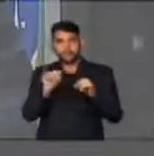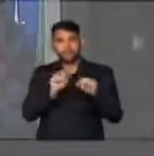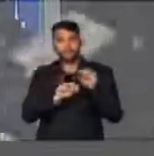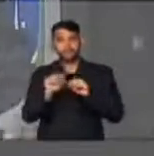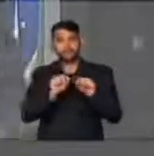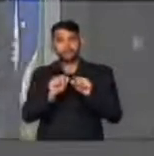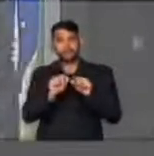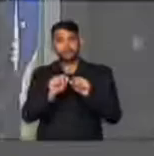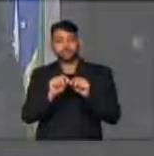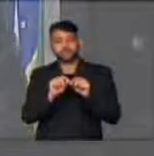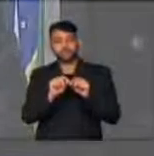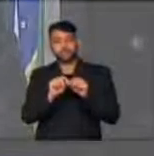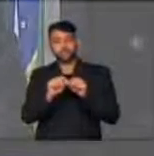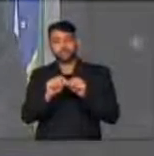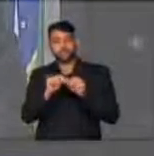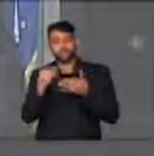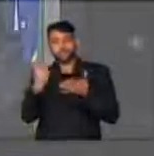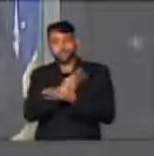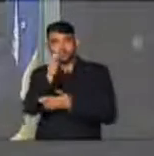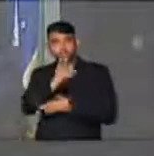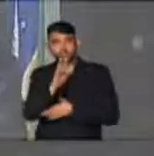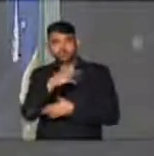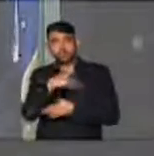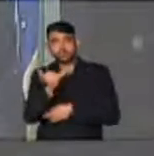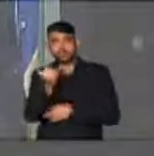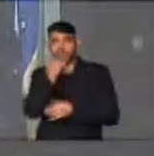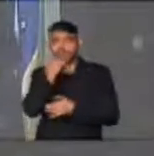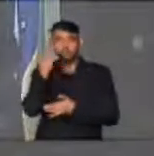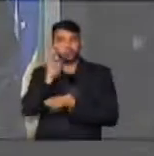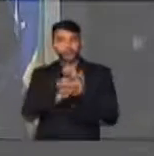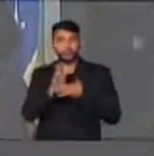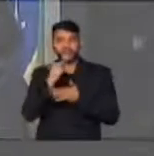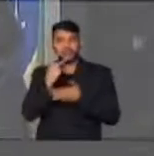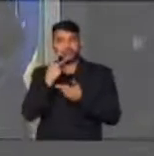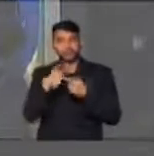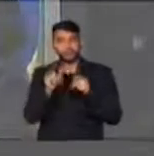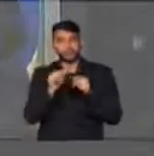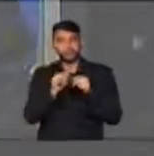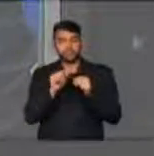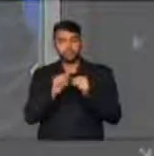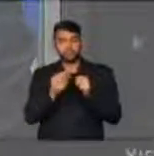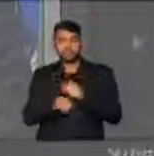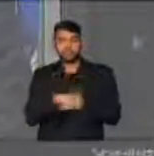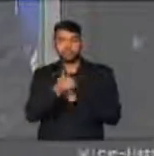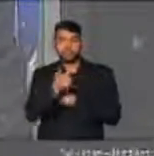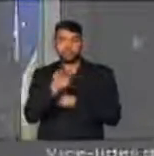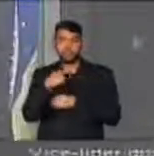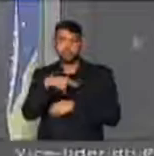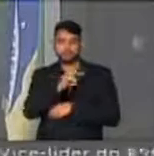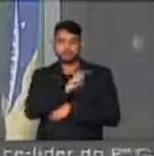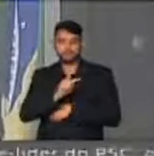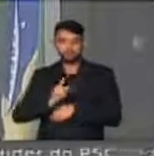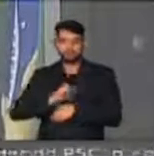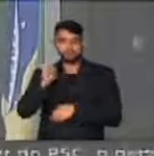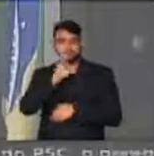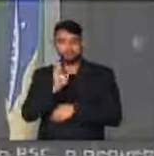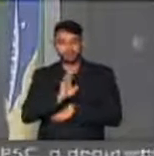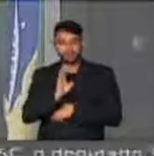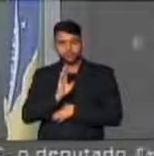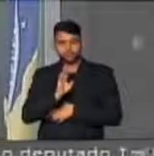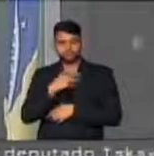que se arraigou no Brasil, e aí se perdoou como se fosse leve ou como se fosse pouco a presidente da